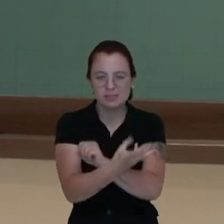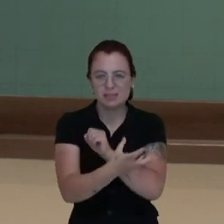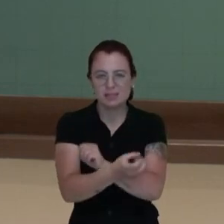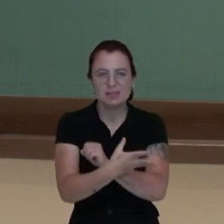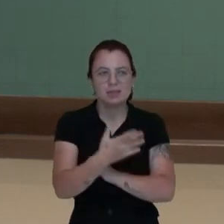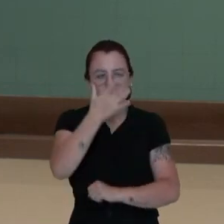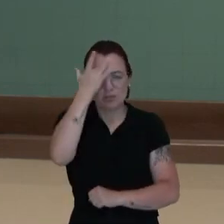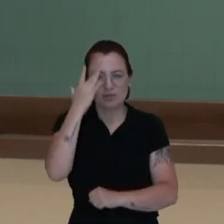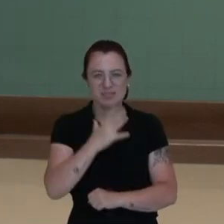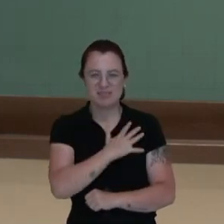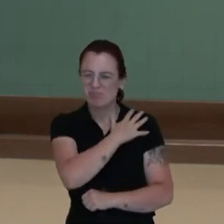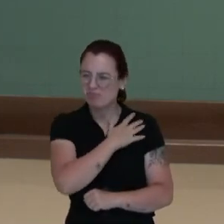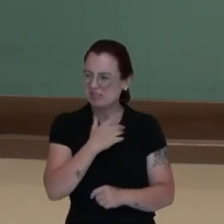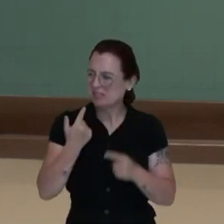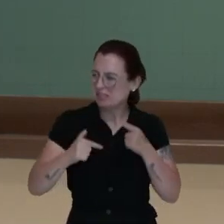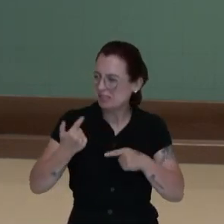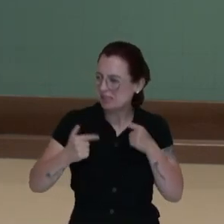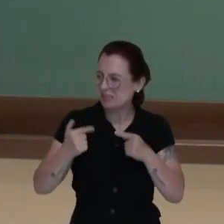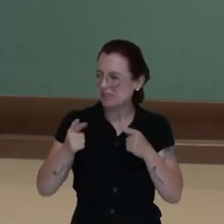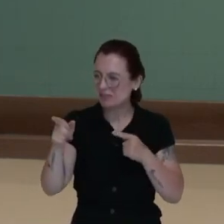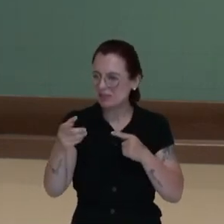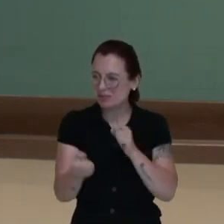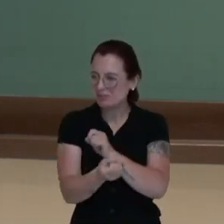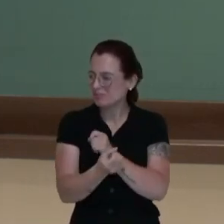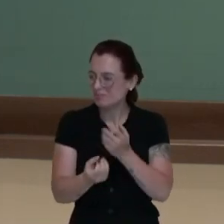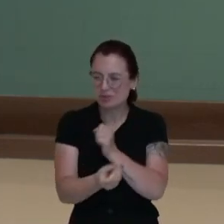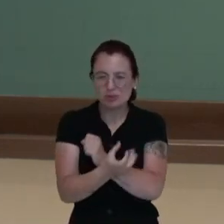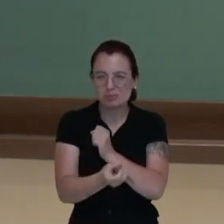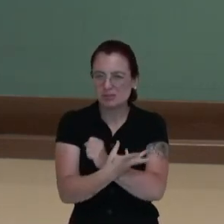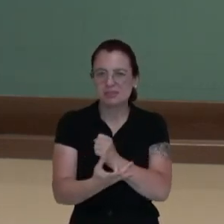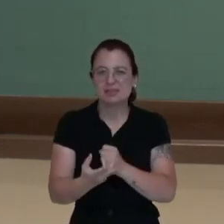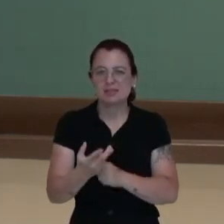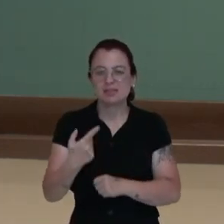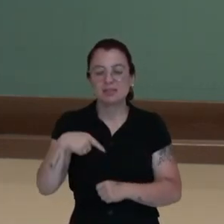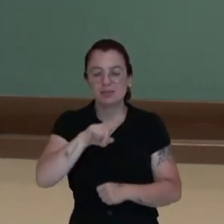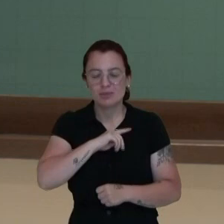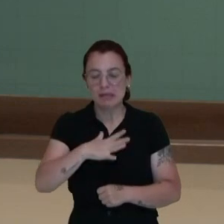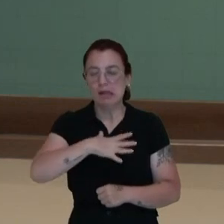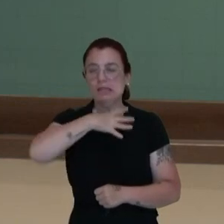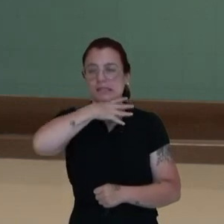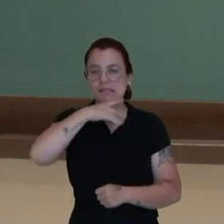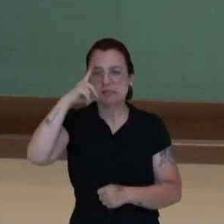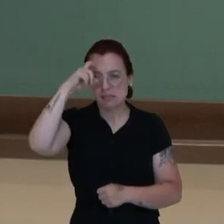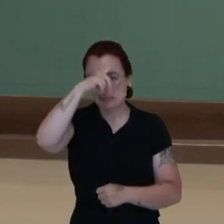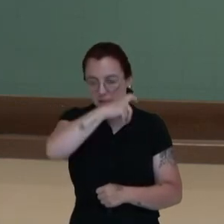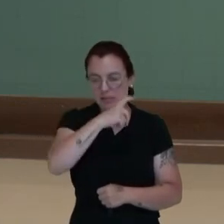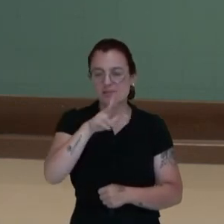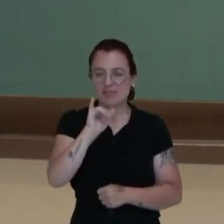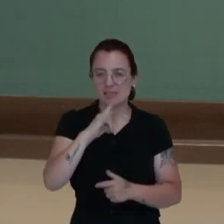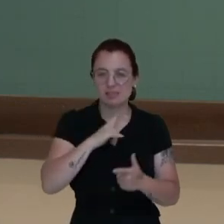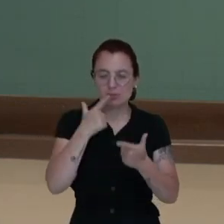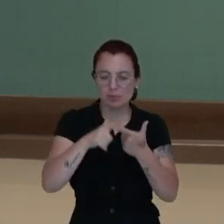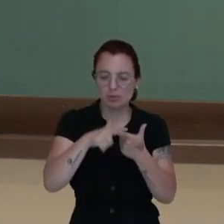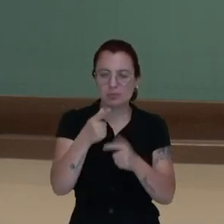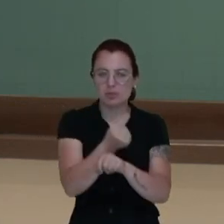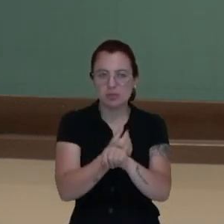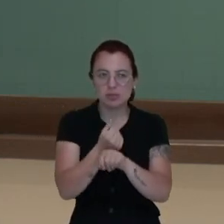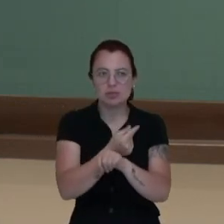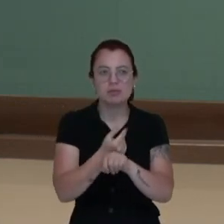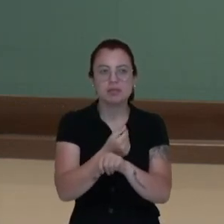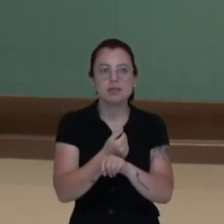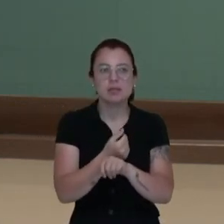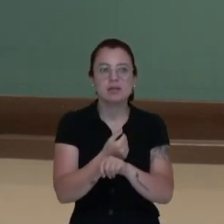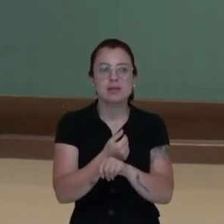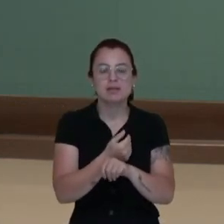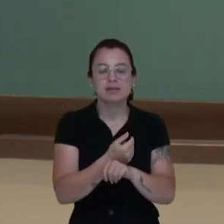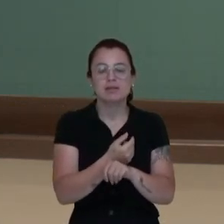eles estavam questionando toda essa situação, vamos ter uma crise que vai trazer problemas econômicos para o Brasil, e em